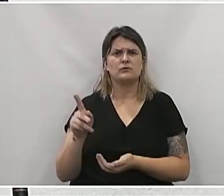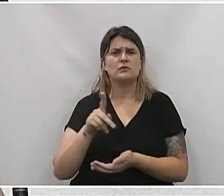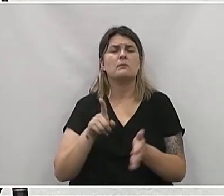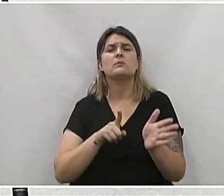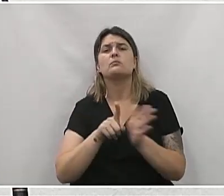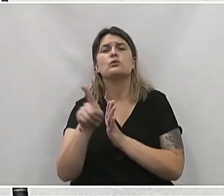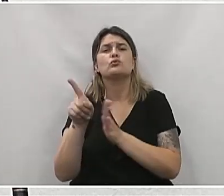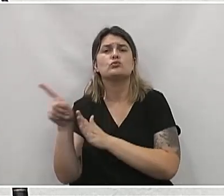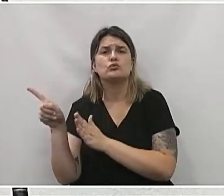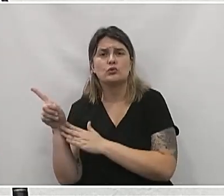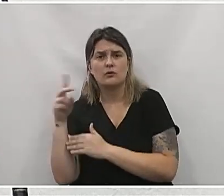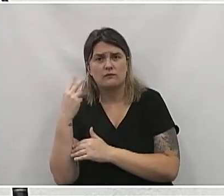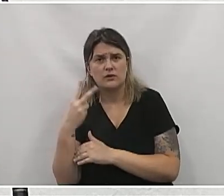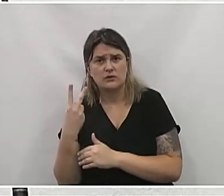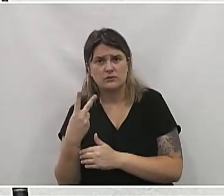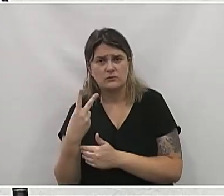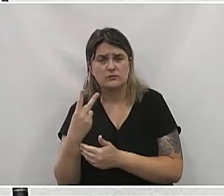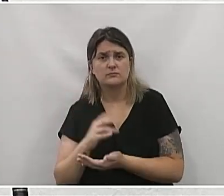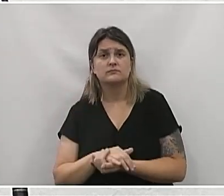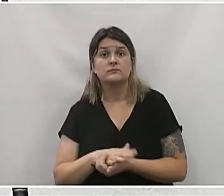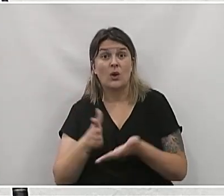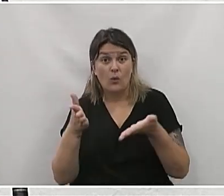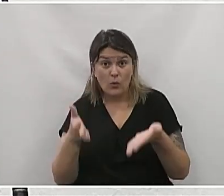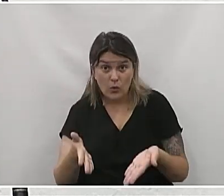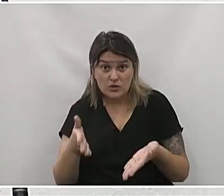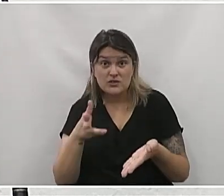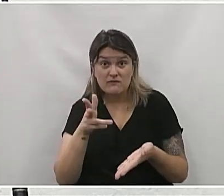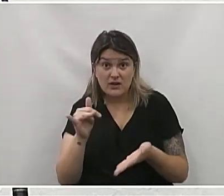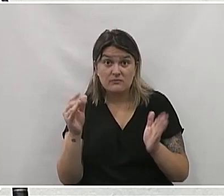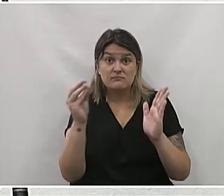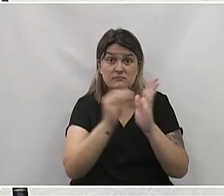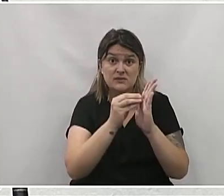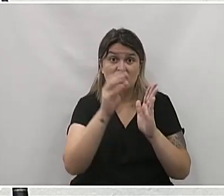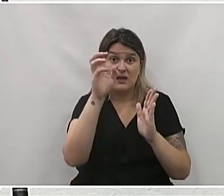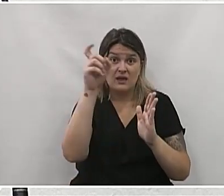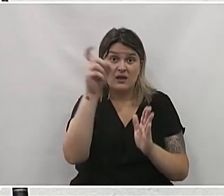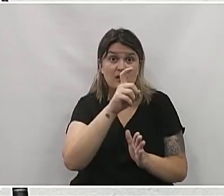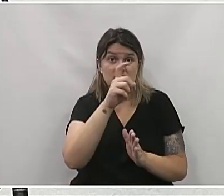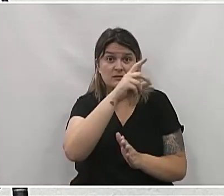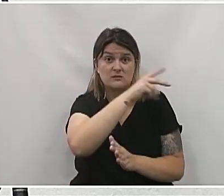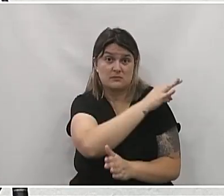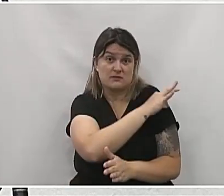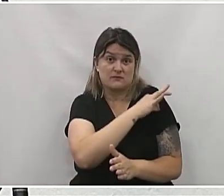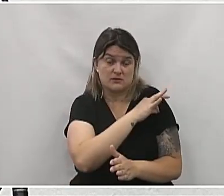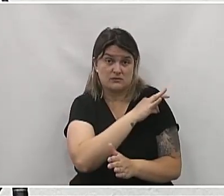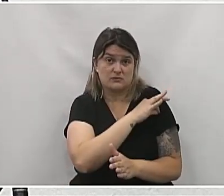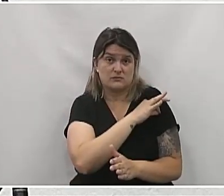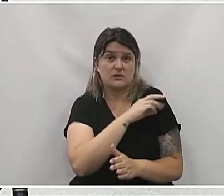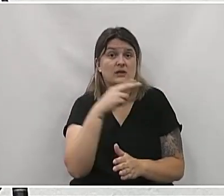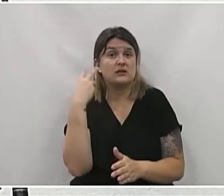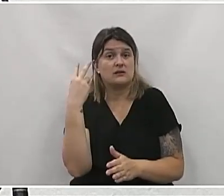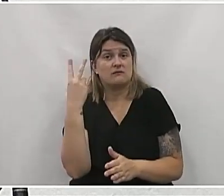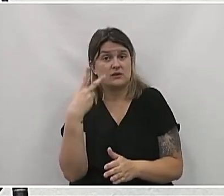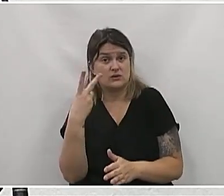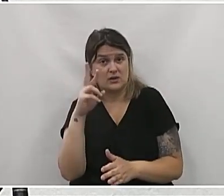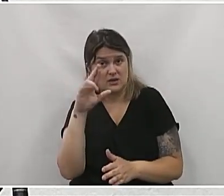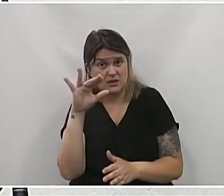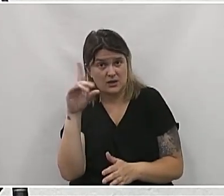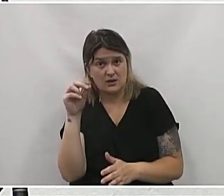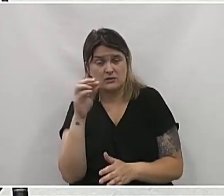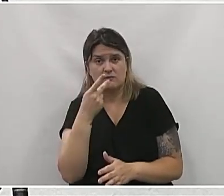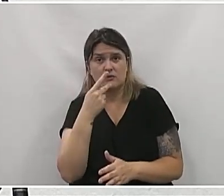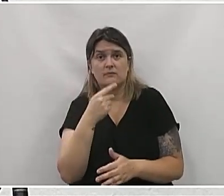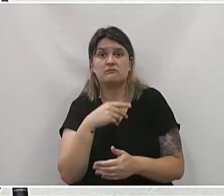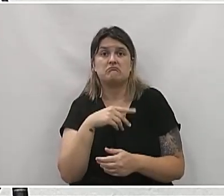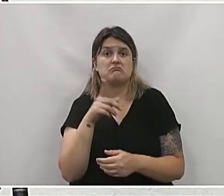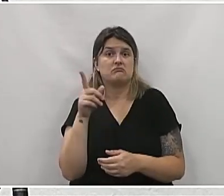perguntou para os nobres vereadores. Então, hoje entra as contas do ex-prefeito. E o nobre vereador estava presente. Em nenhum momento